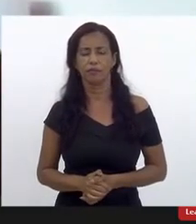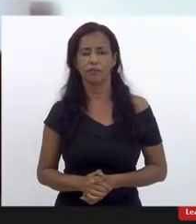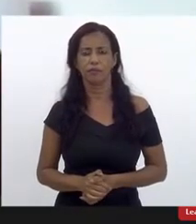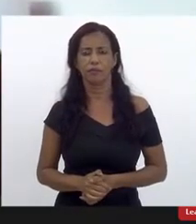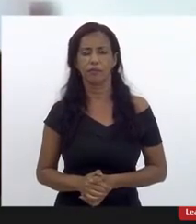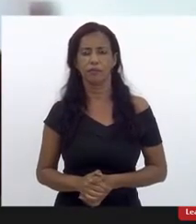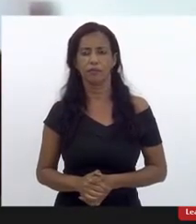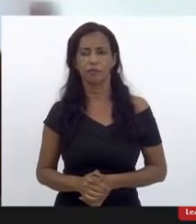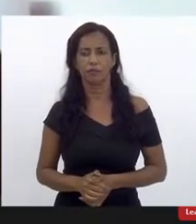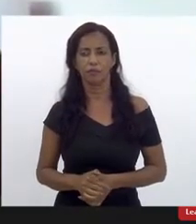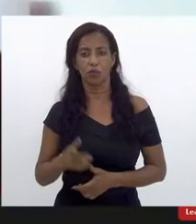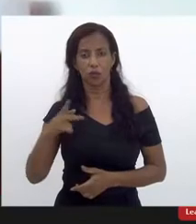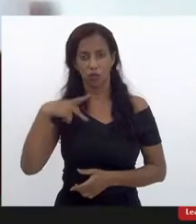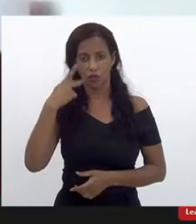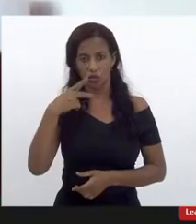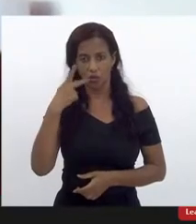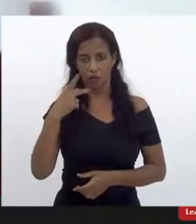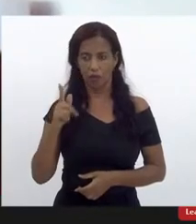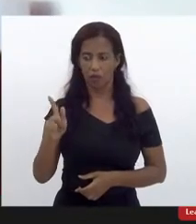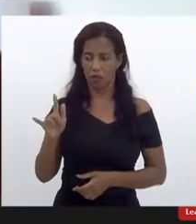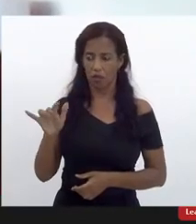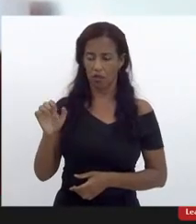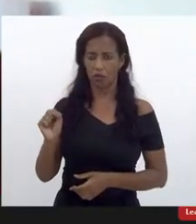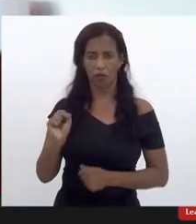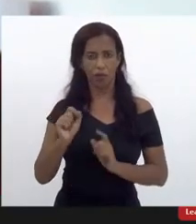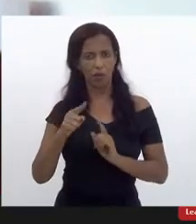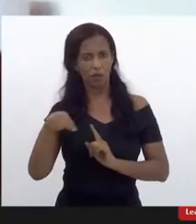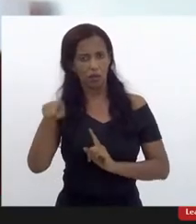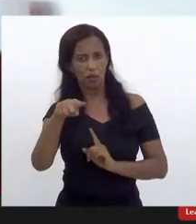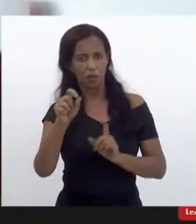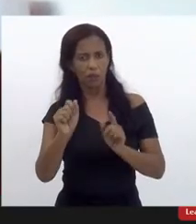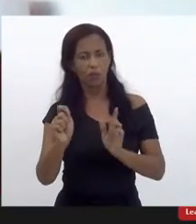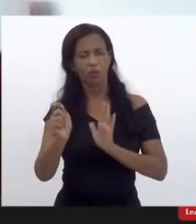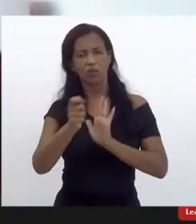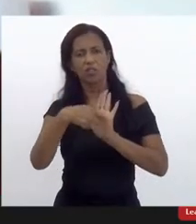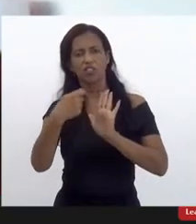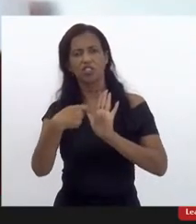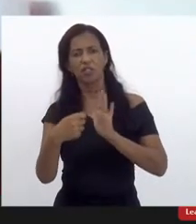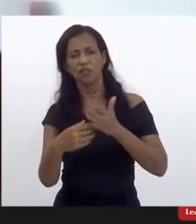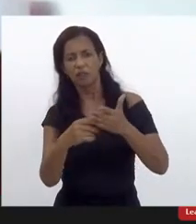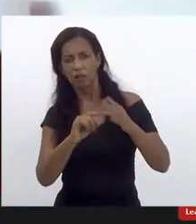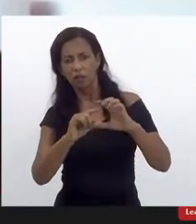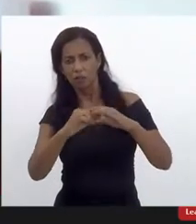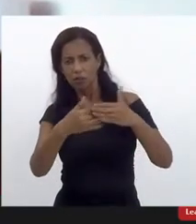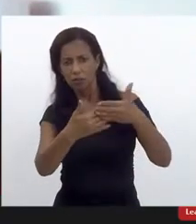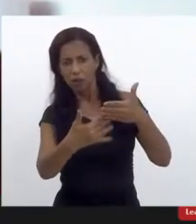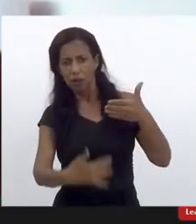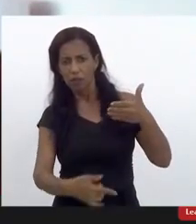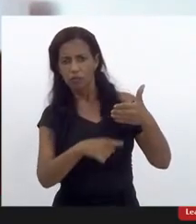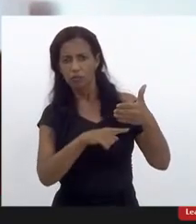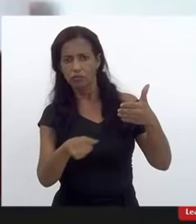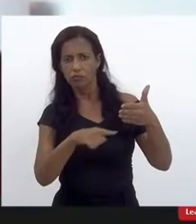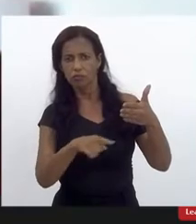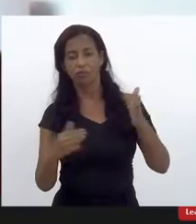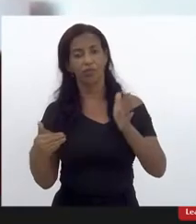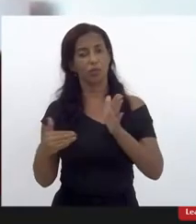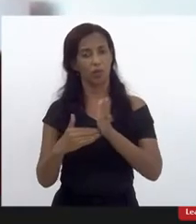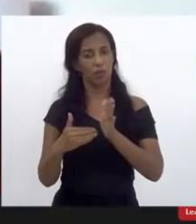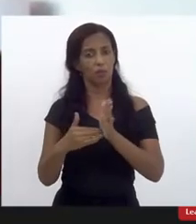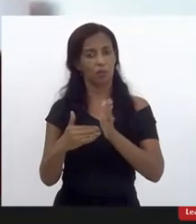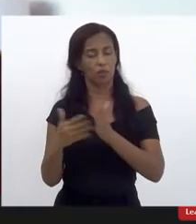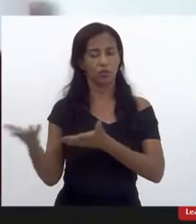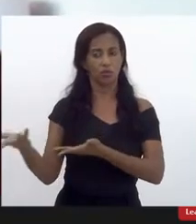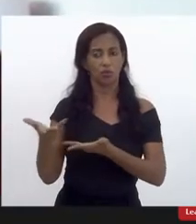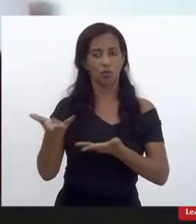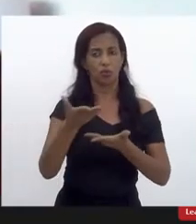durante a fala da Giovanni, possam se inscrever aqui no chat. Né? A gente tem um limite, além dos convidados, de